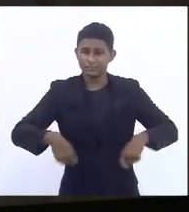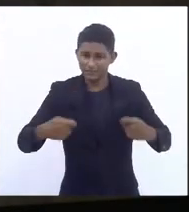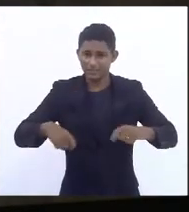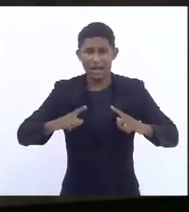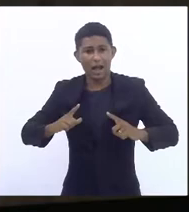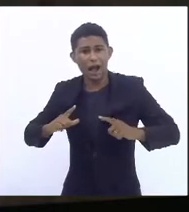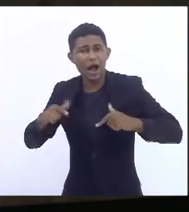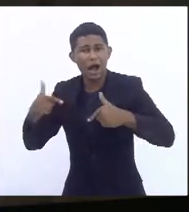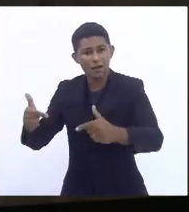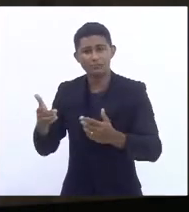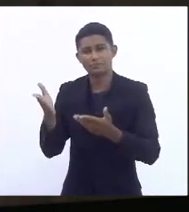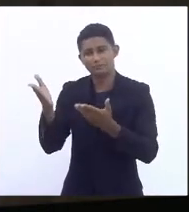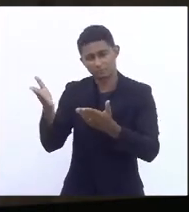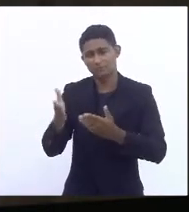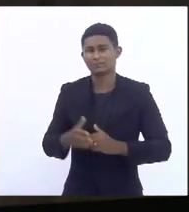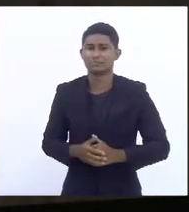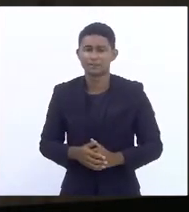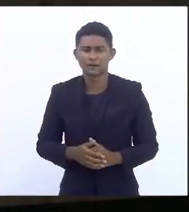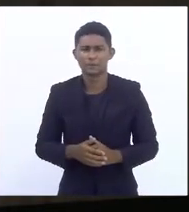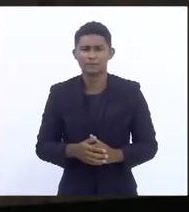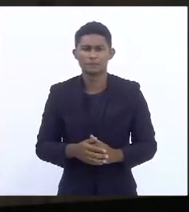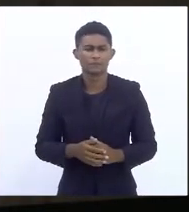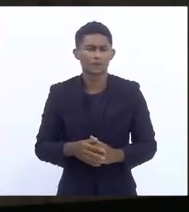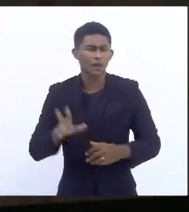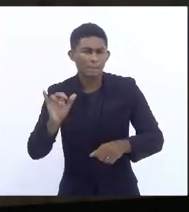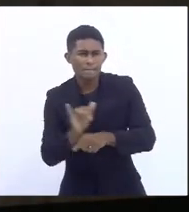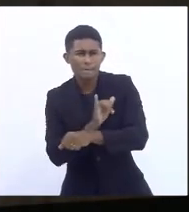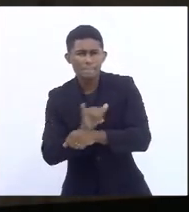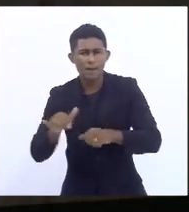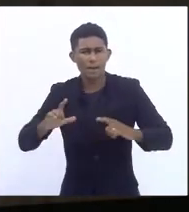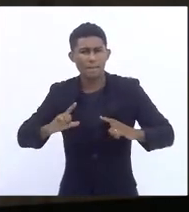entre elas, providência no sentido de